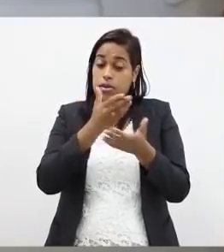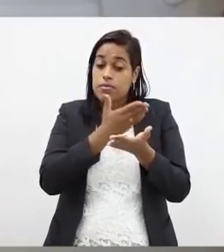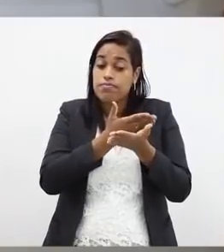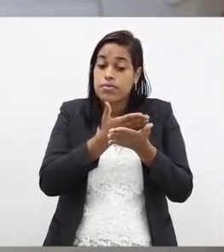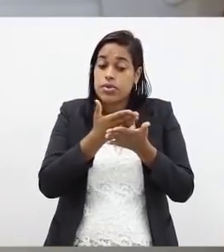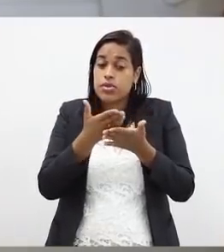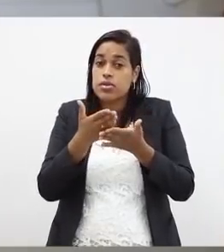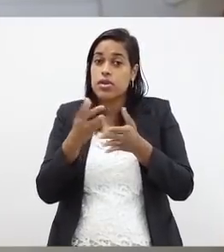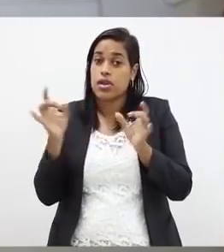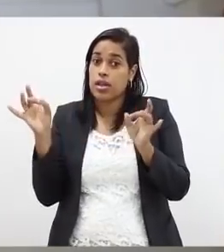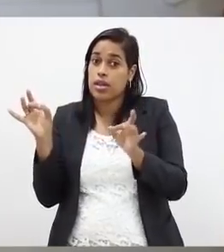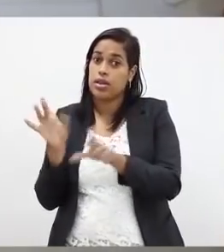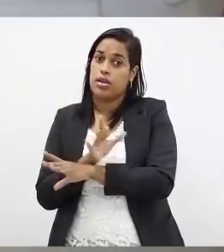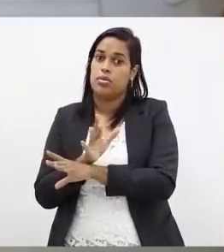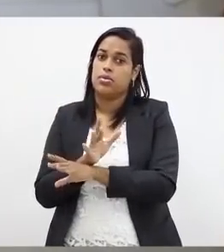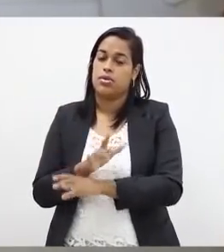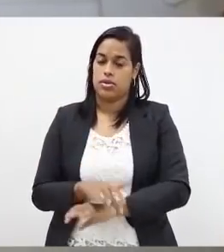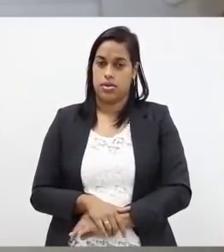esse ponto e termina aqui.